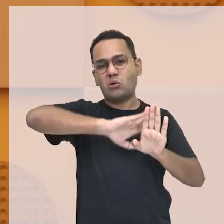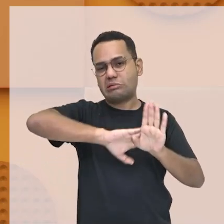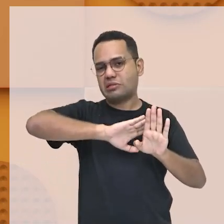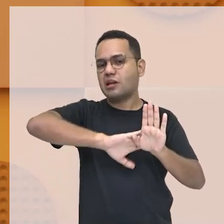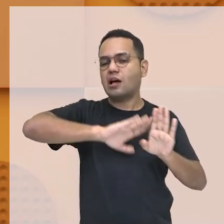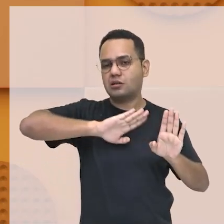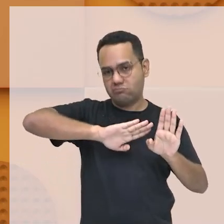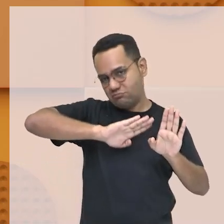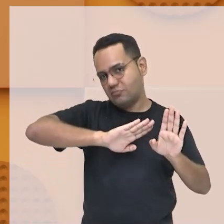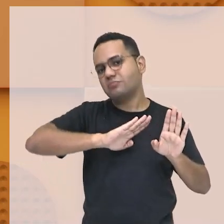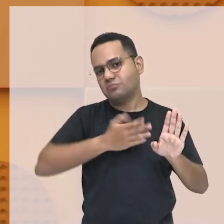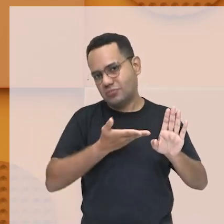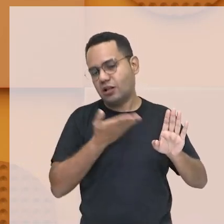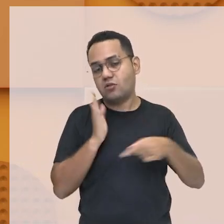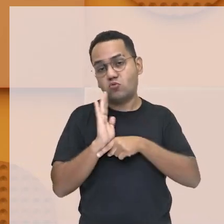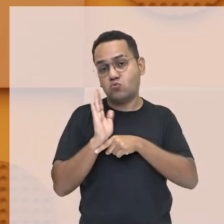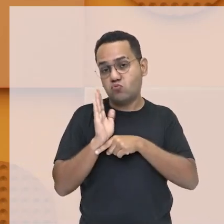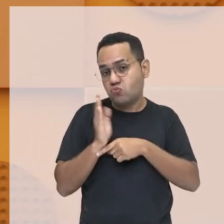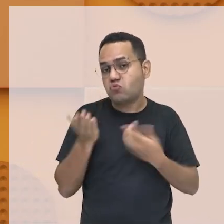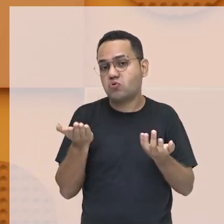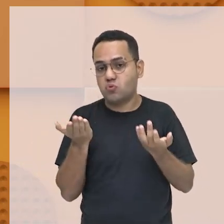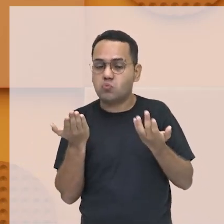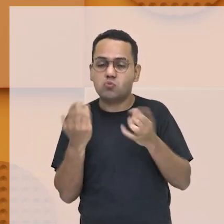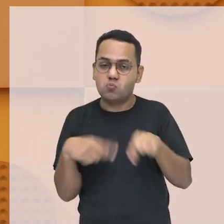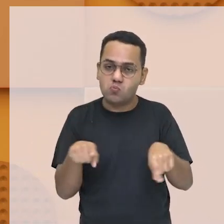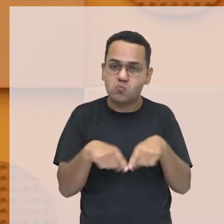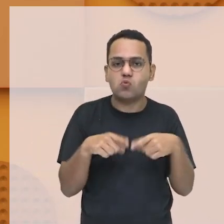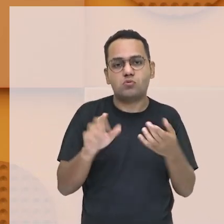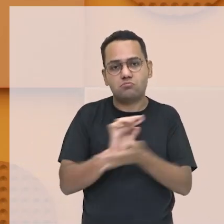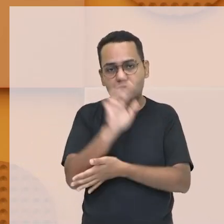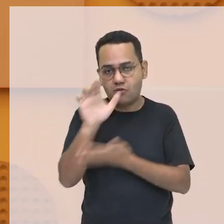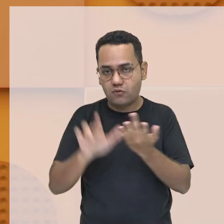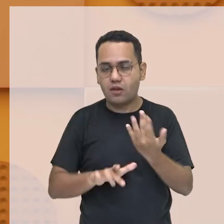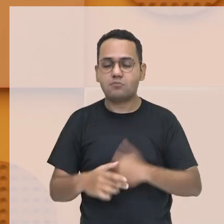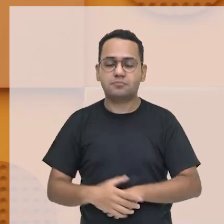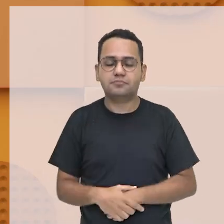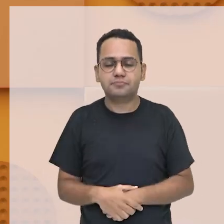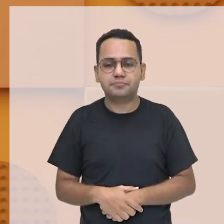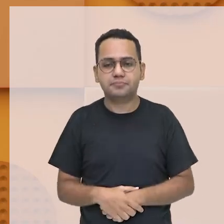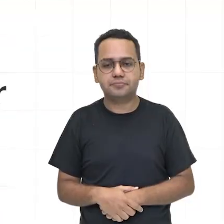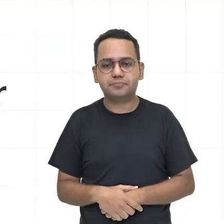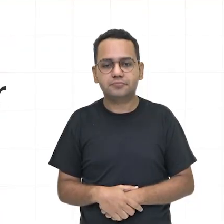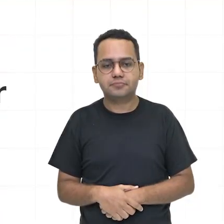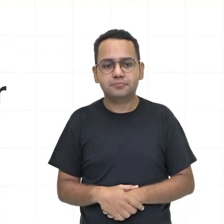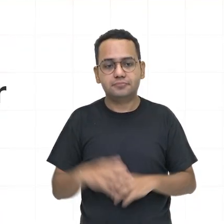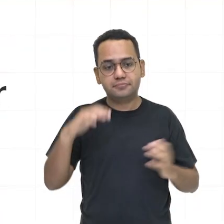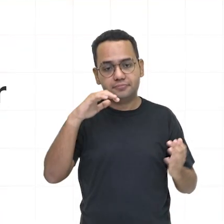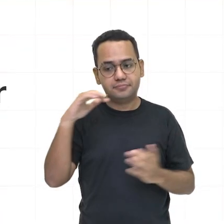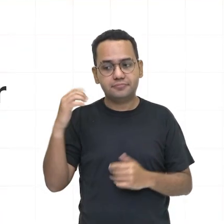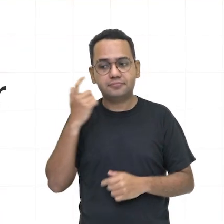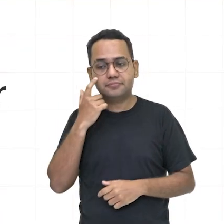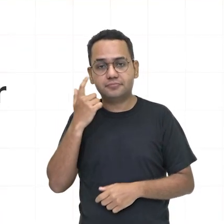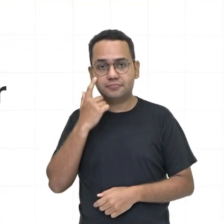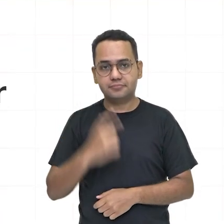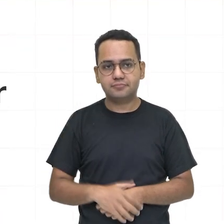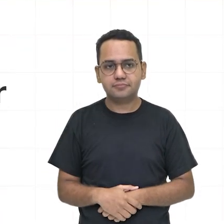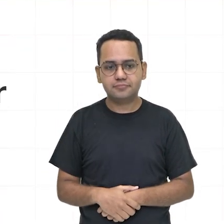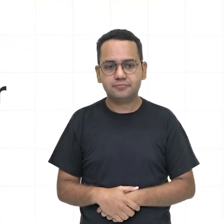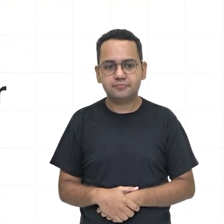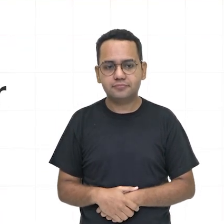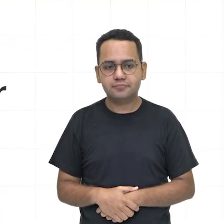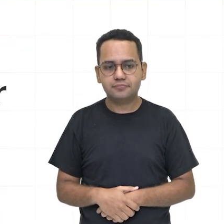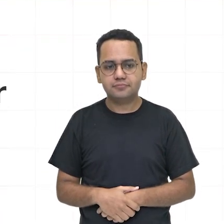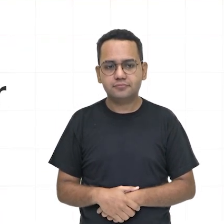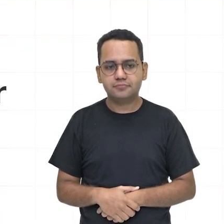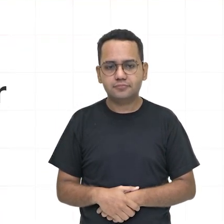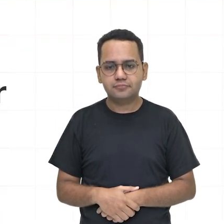Nos filmes, nas mensagens dos filmes e músicas, etc. Vamos falar um pouco sobre mundialização. A